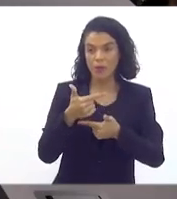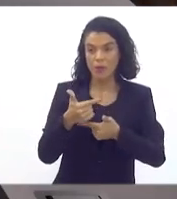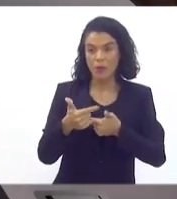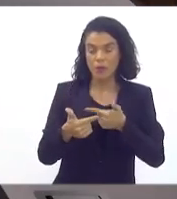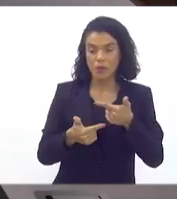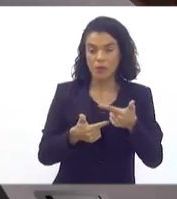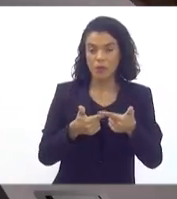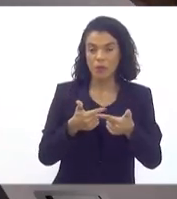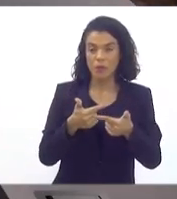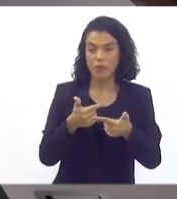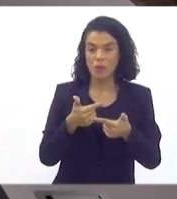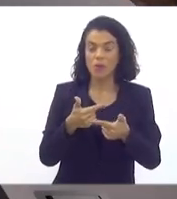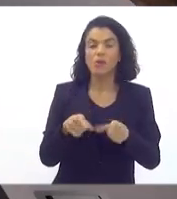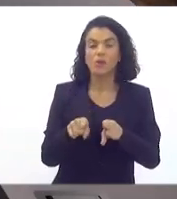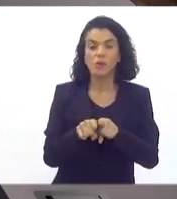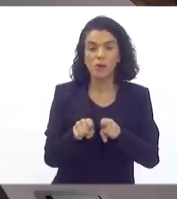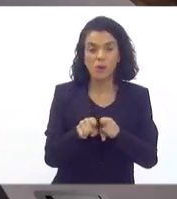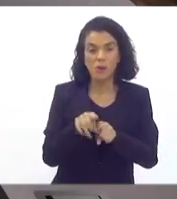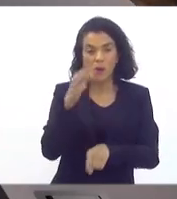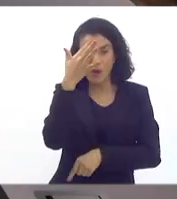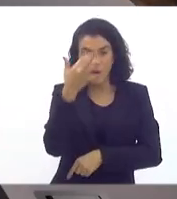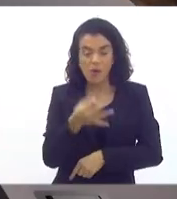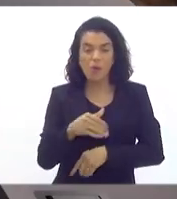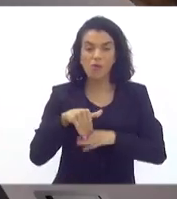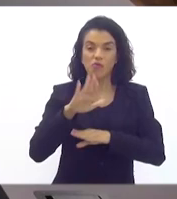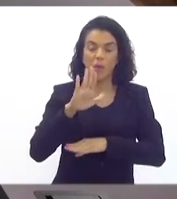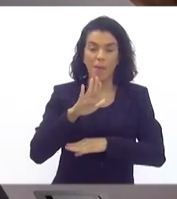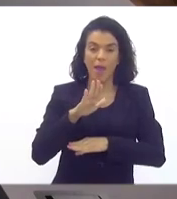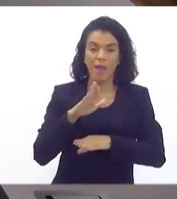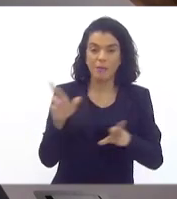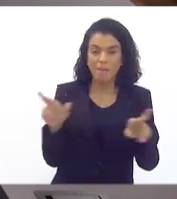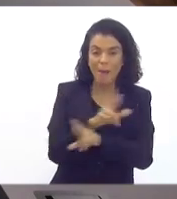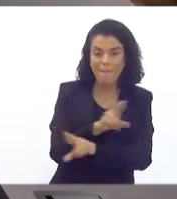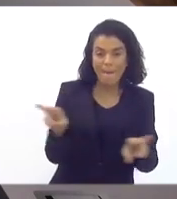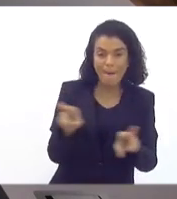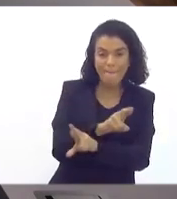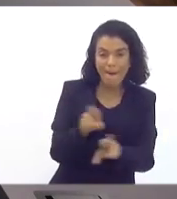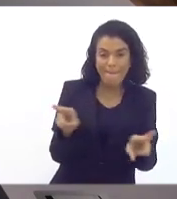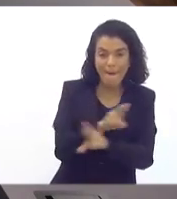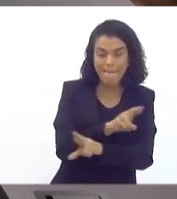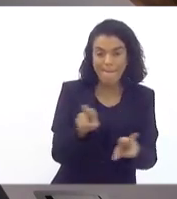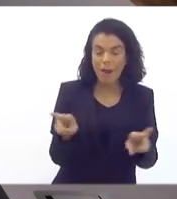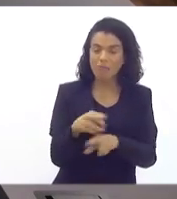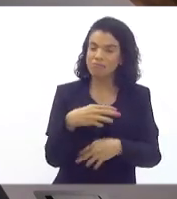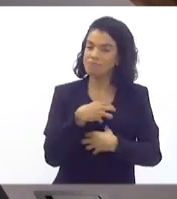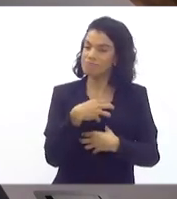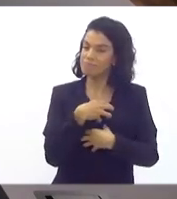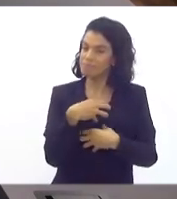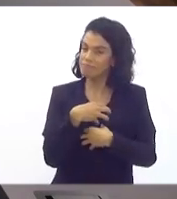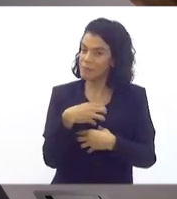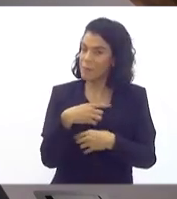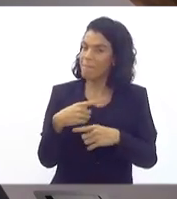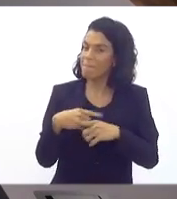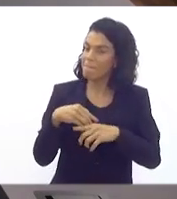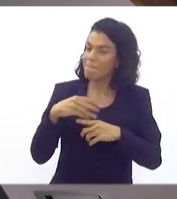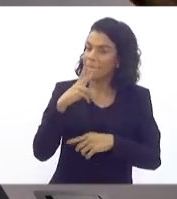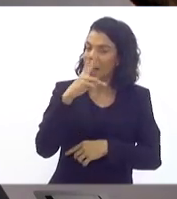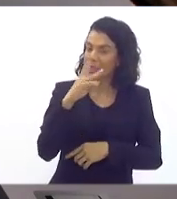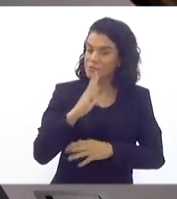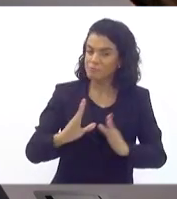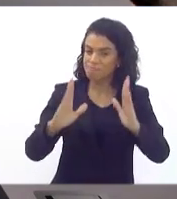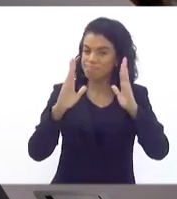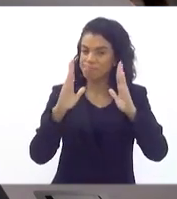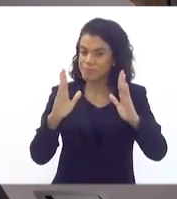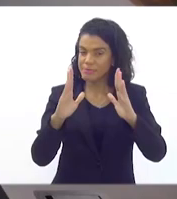audiência propriamente dita e tem uma convicção que foi mais dinâmica o trabalho é uma sensação de que nós inclusive adentramos o prazo